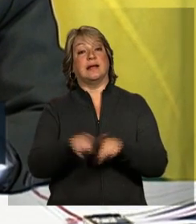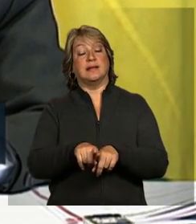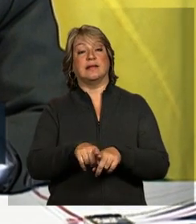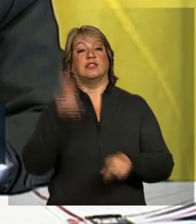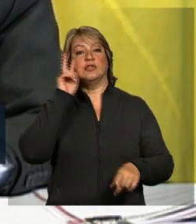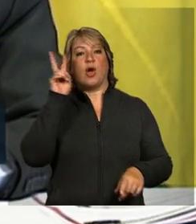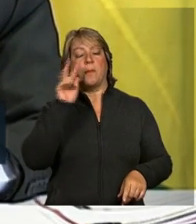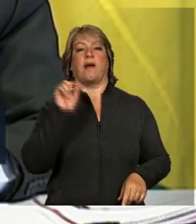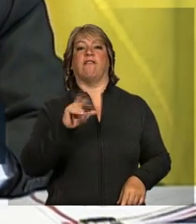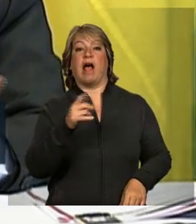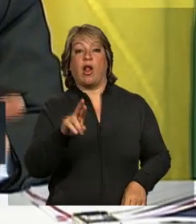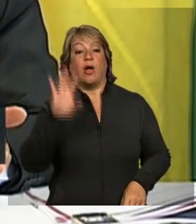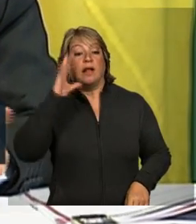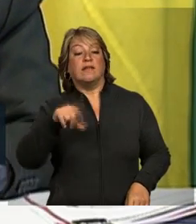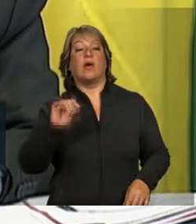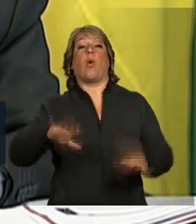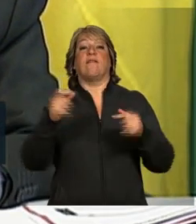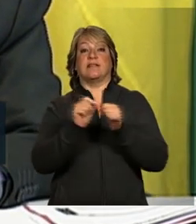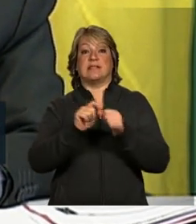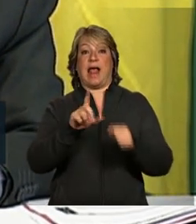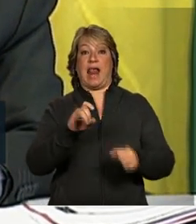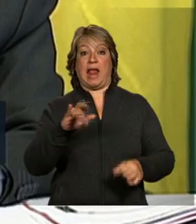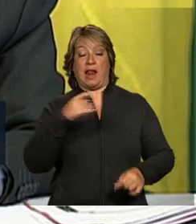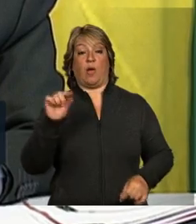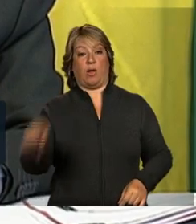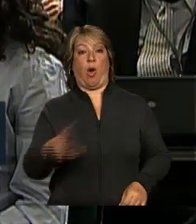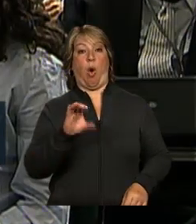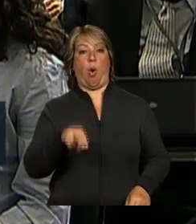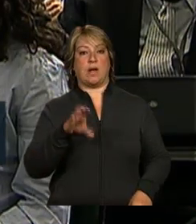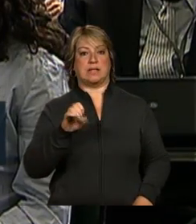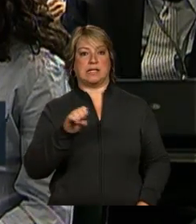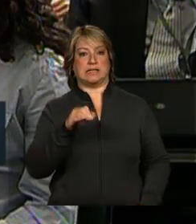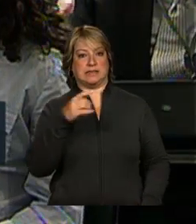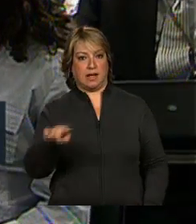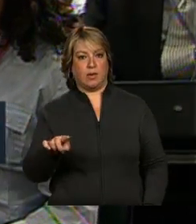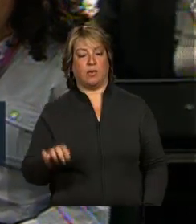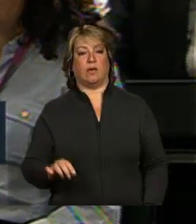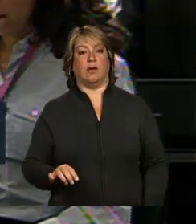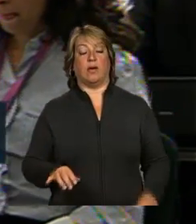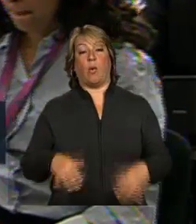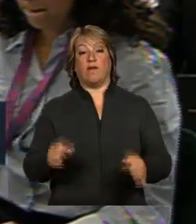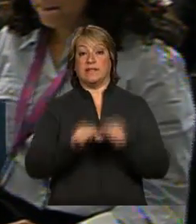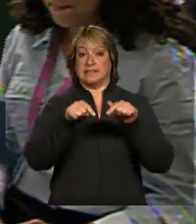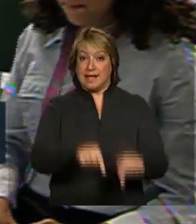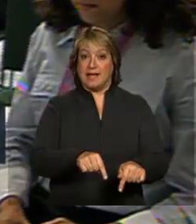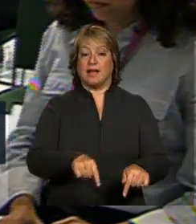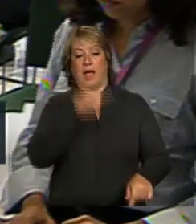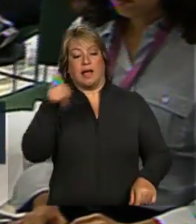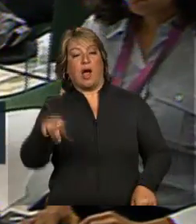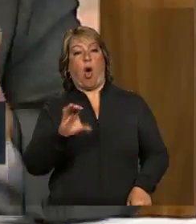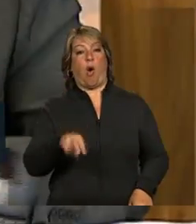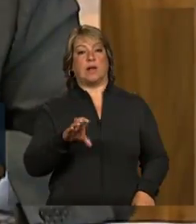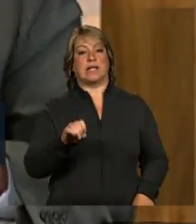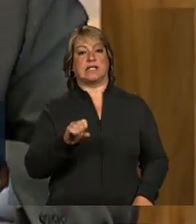definido na hora de fazer o leilão da concessão quer dizer quando fizer o leilão da concessão o o concessionário vai dizer qual